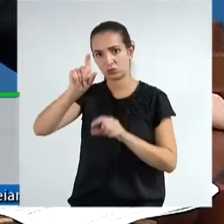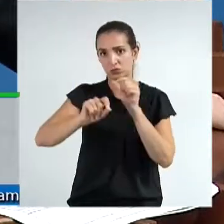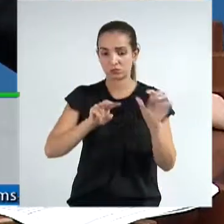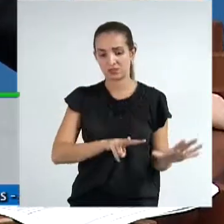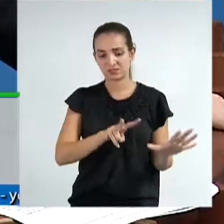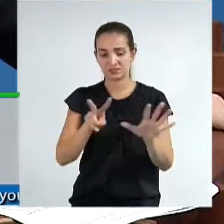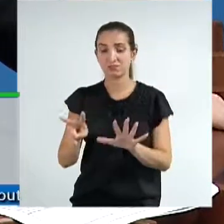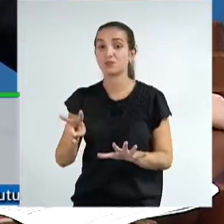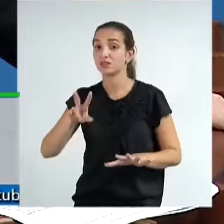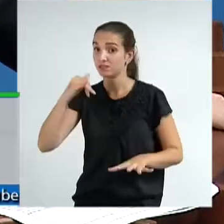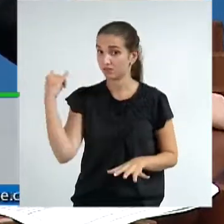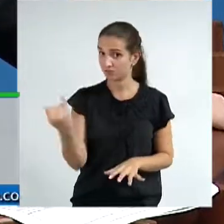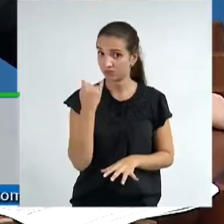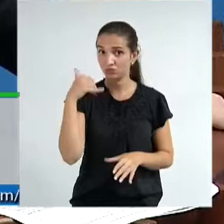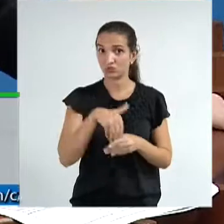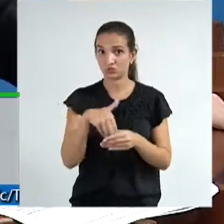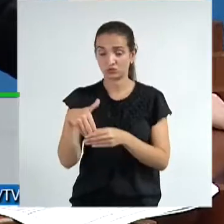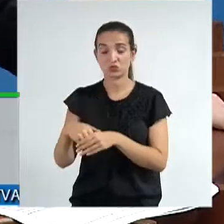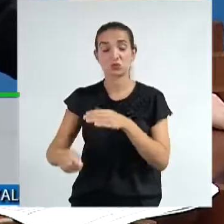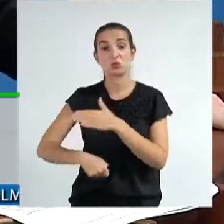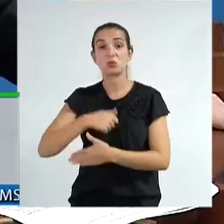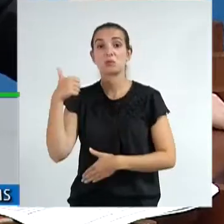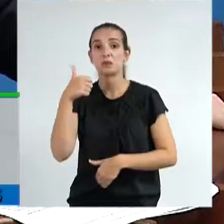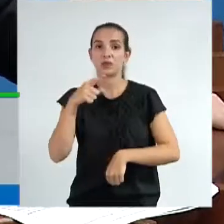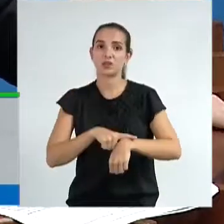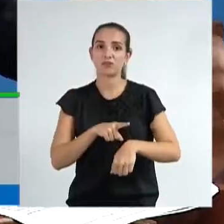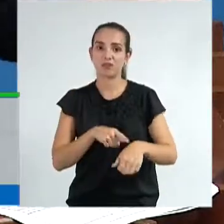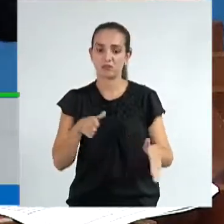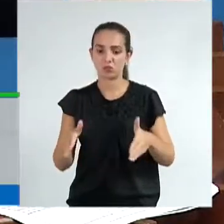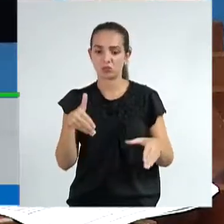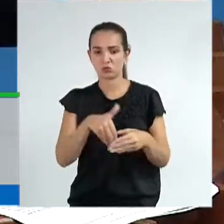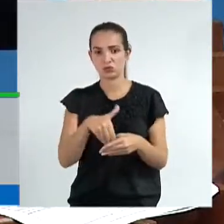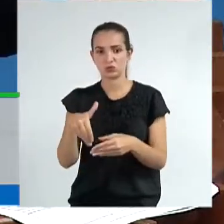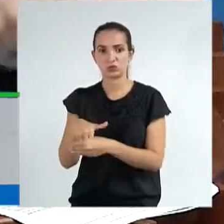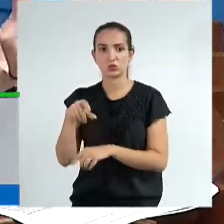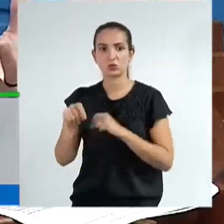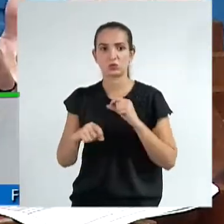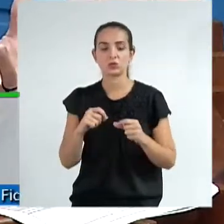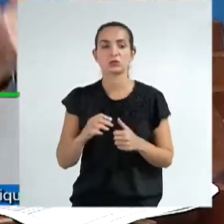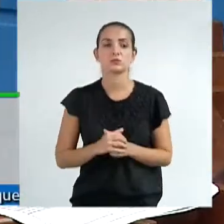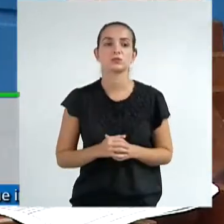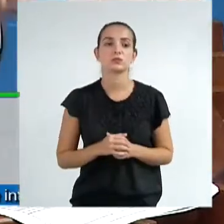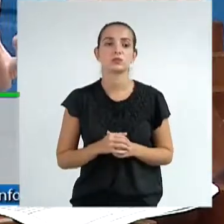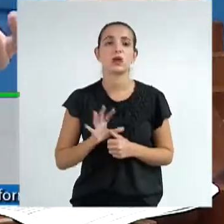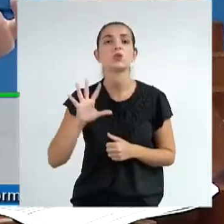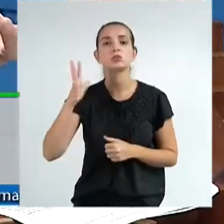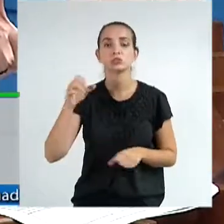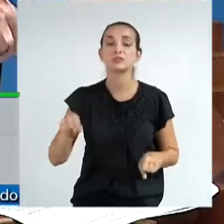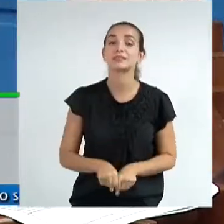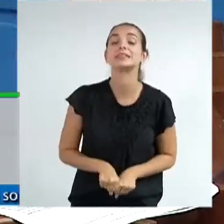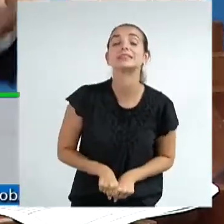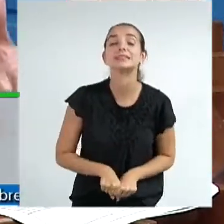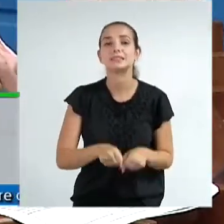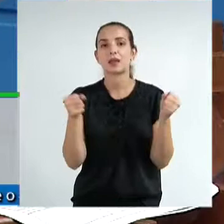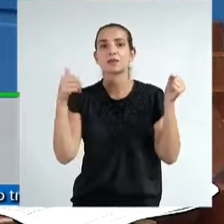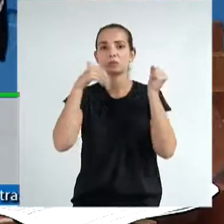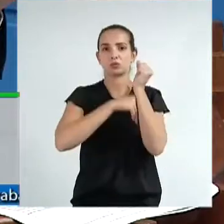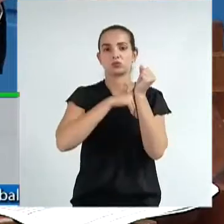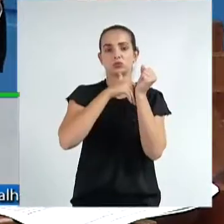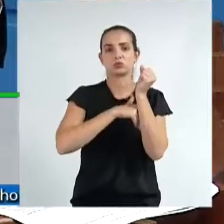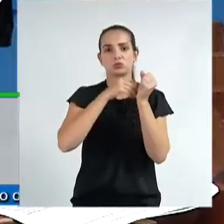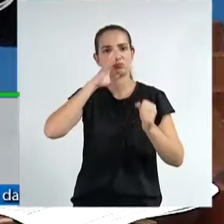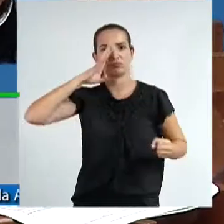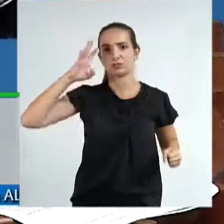decisiva de votação no primeiro turno das eleições, ele quebra o sigilo da